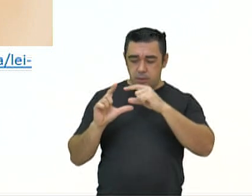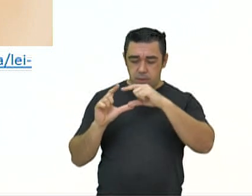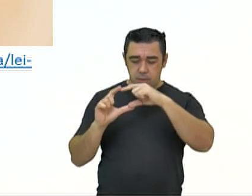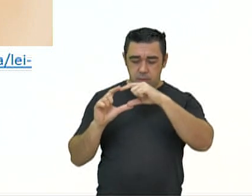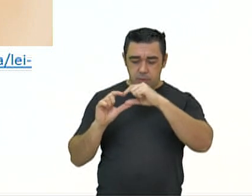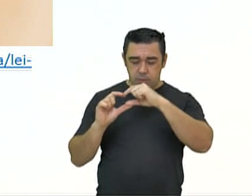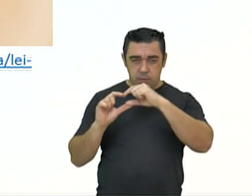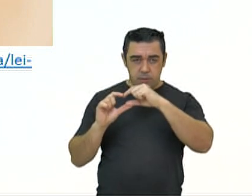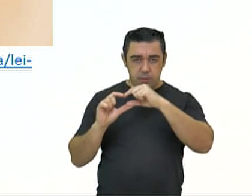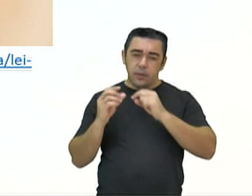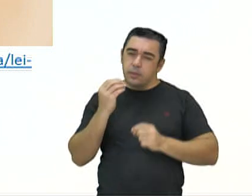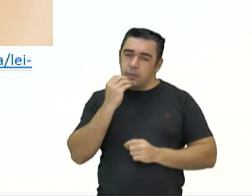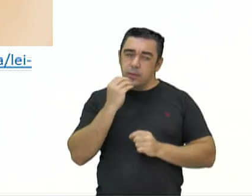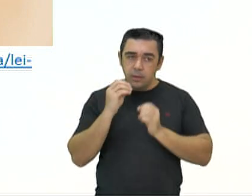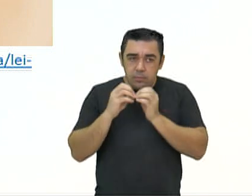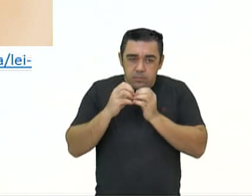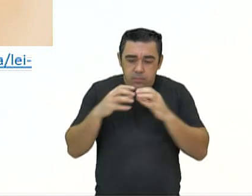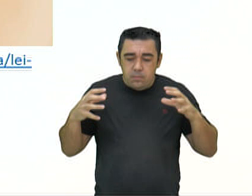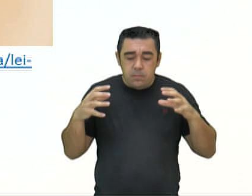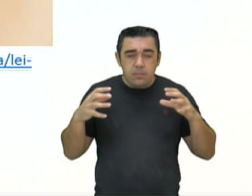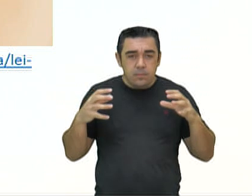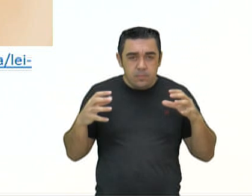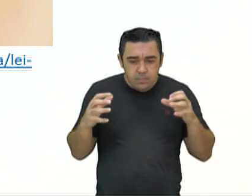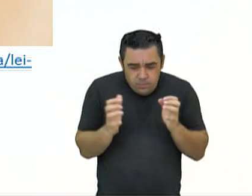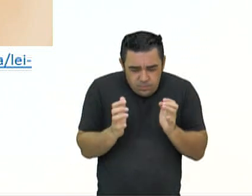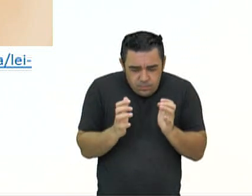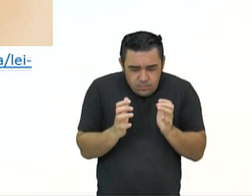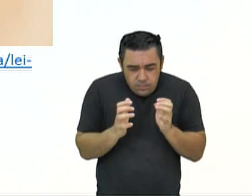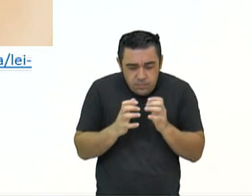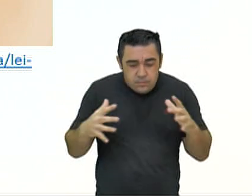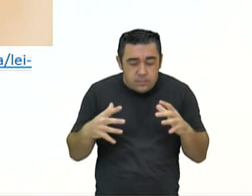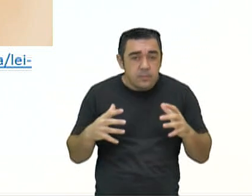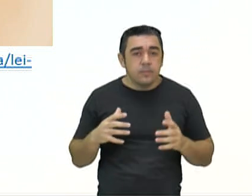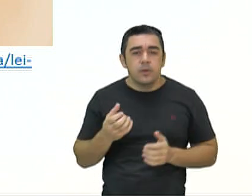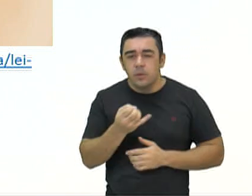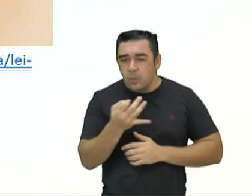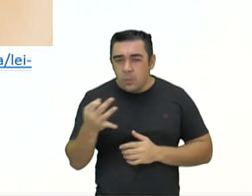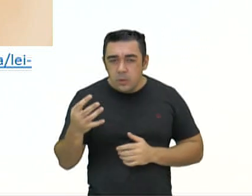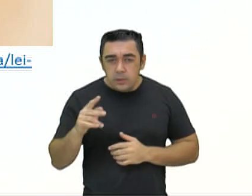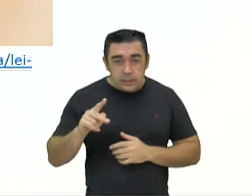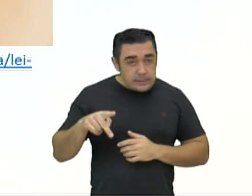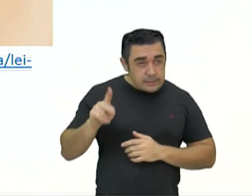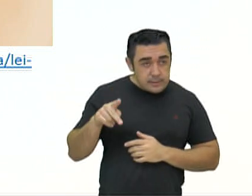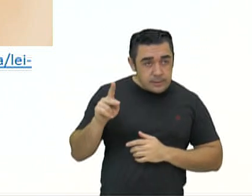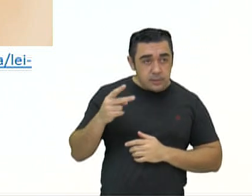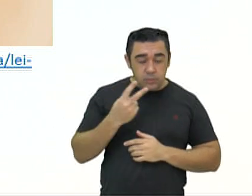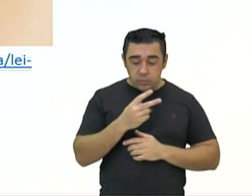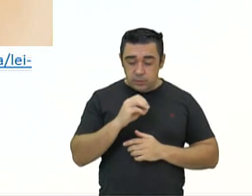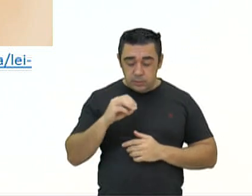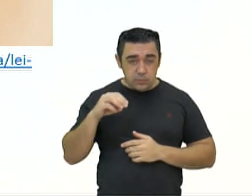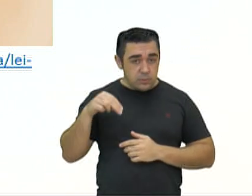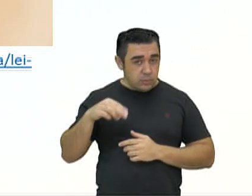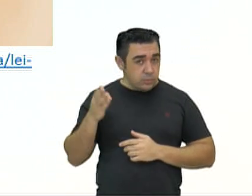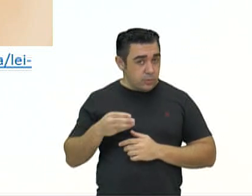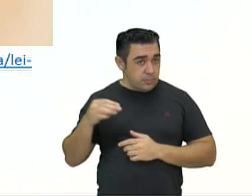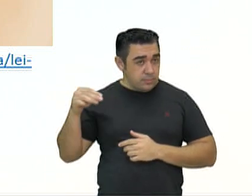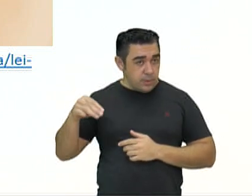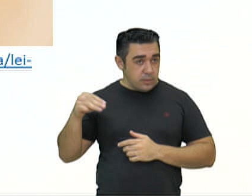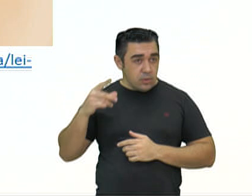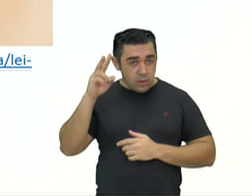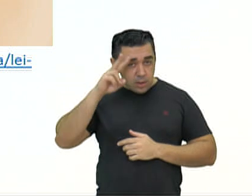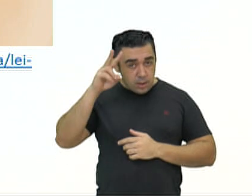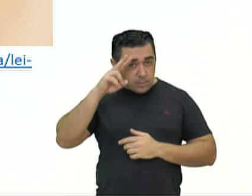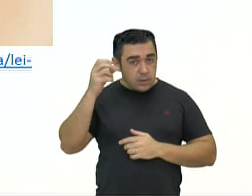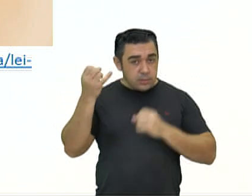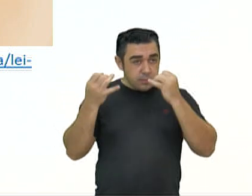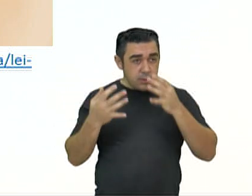elástica aqui tentando saltar, ok? Então você tem a constante elástica, que é 200 Nm por metro. Olha que eu falei sobre a unidade, né? Você